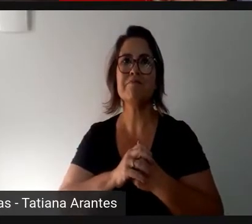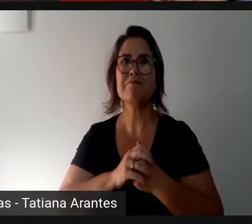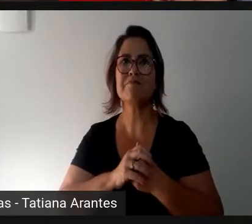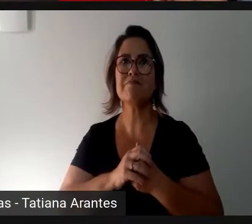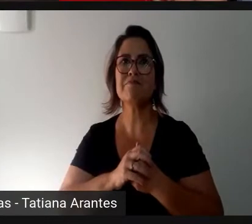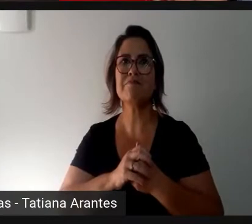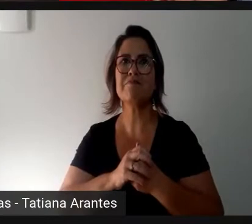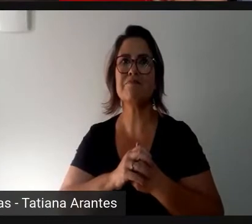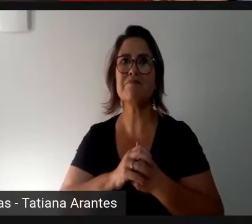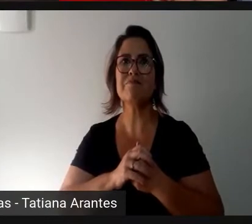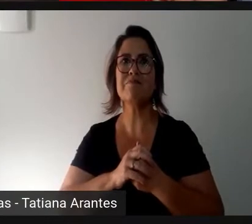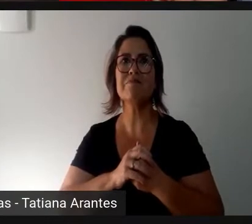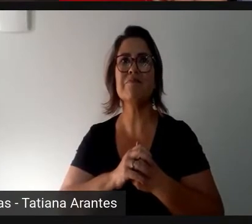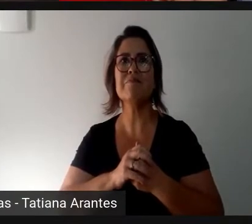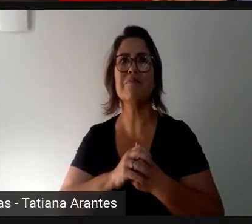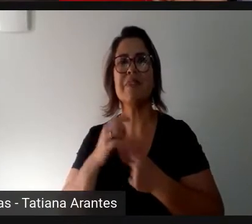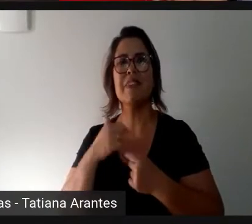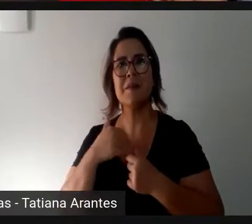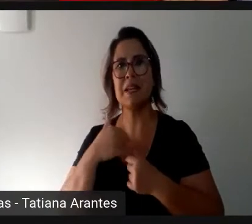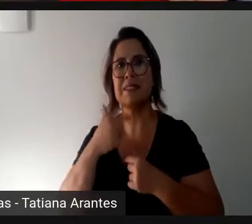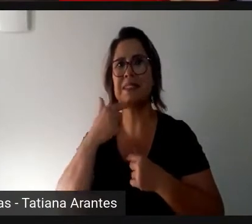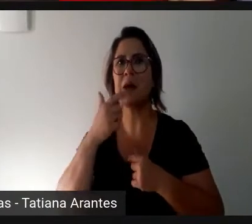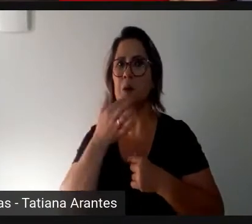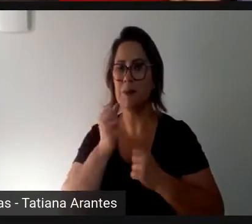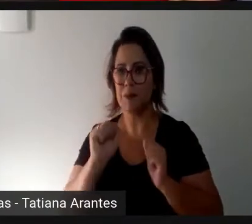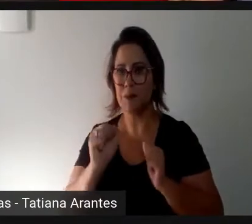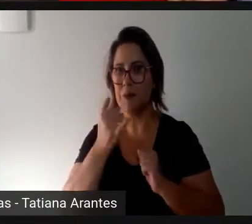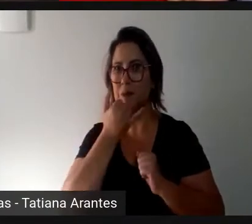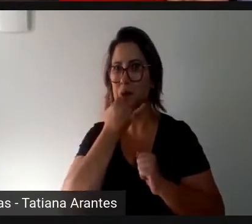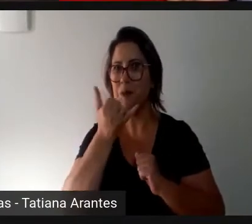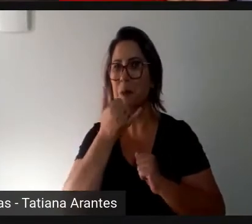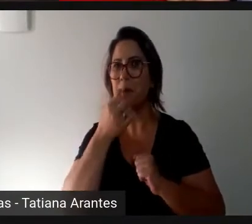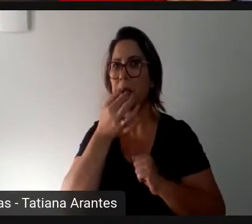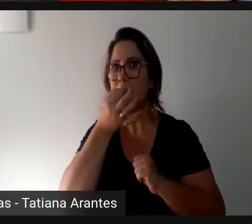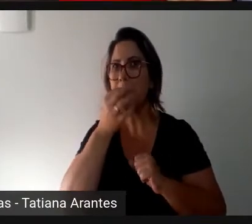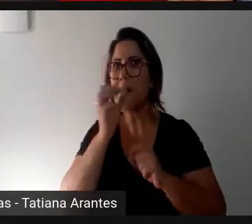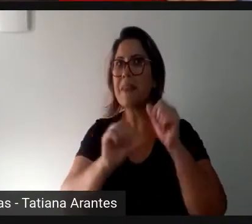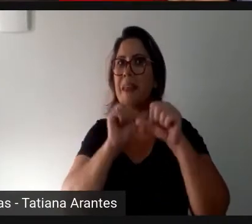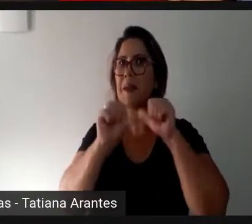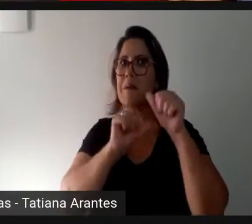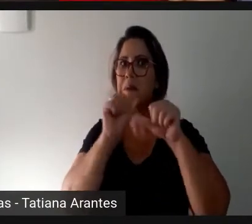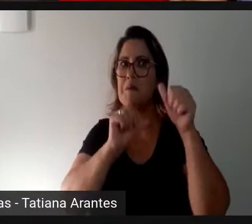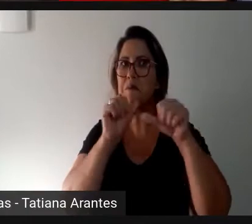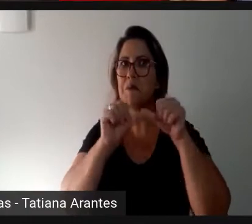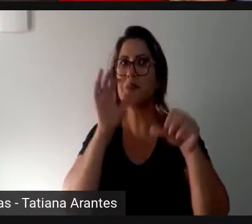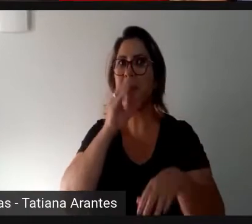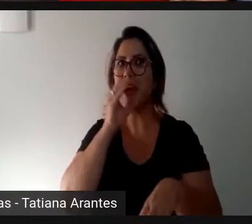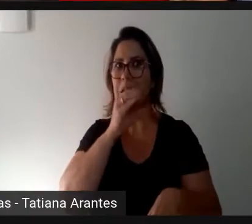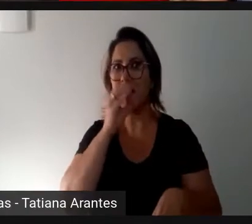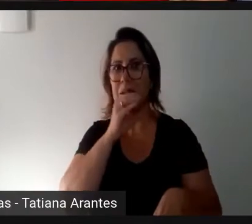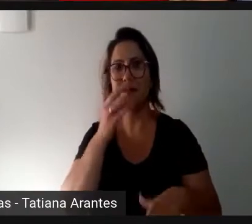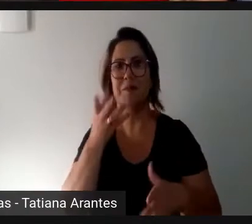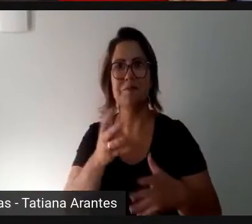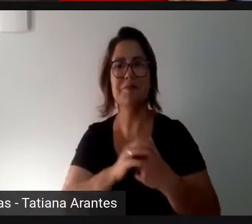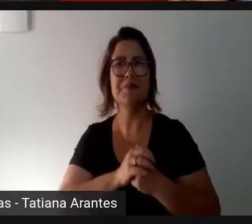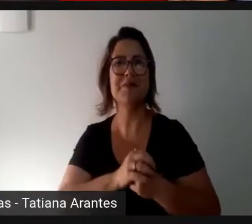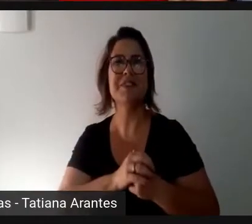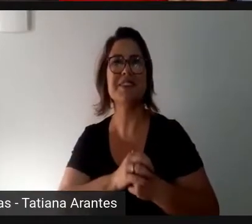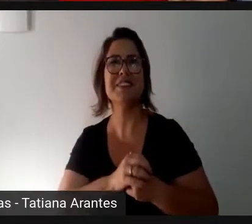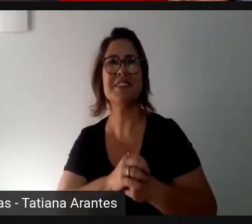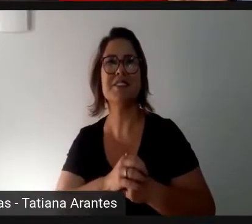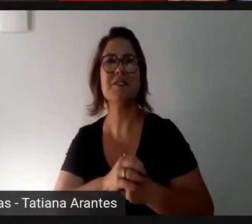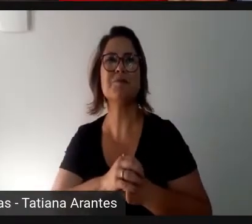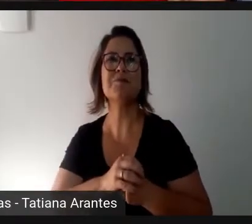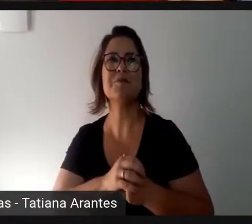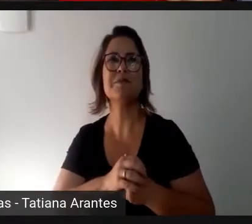mas mudo de ideia rapidinho, tá? Eu não tenho tanta... Uma lei, eu acho... A maleabilidade, a